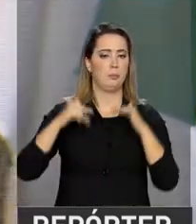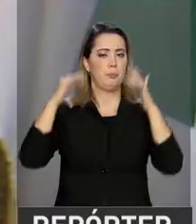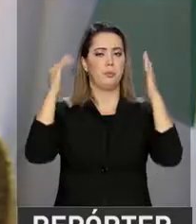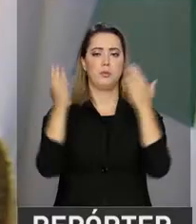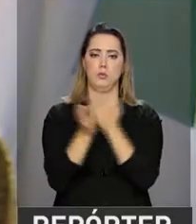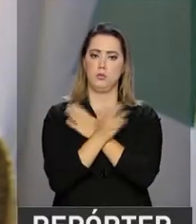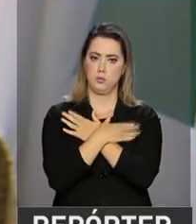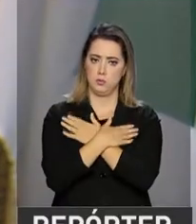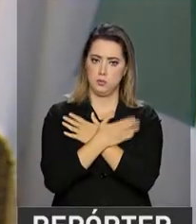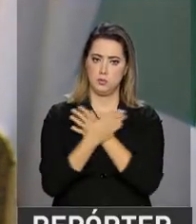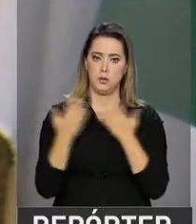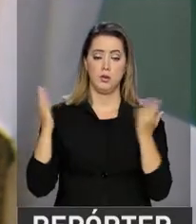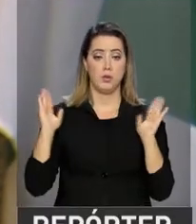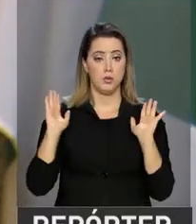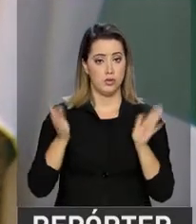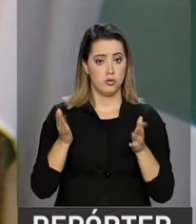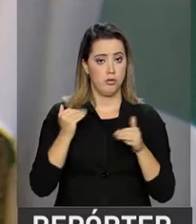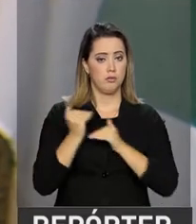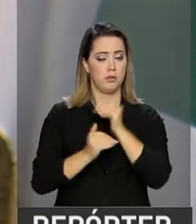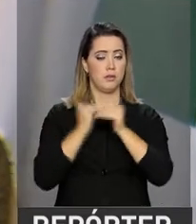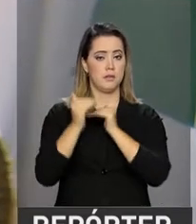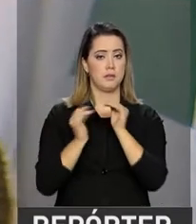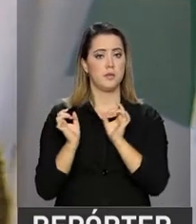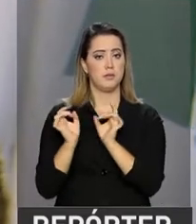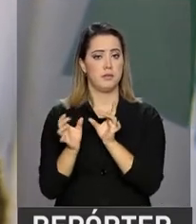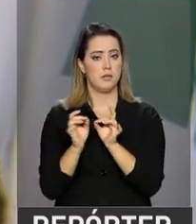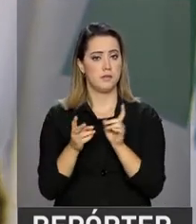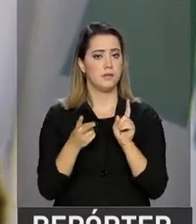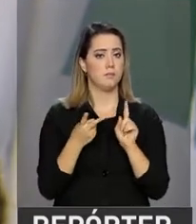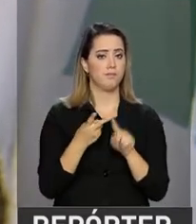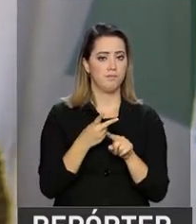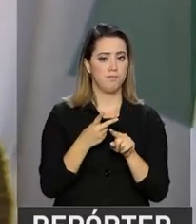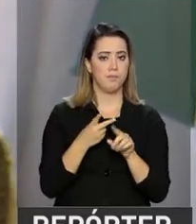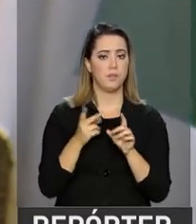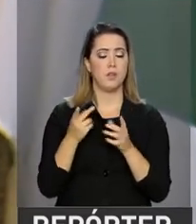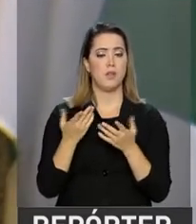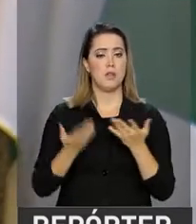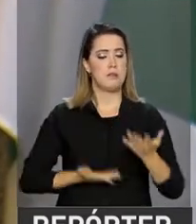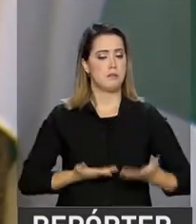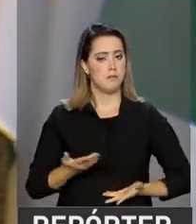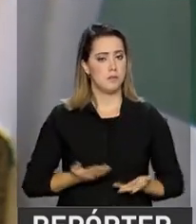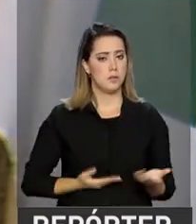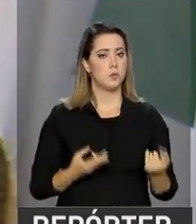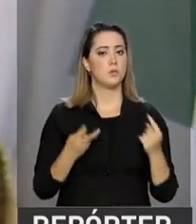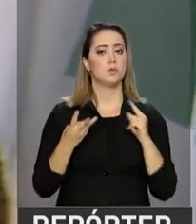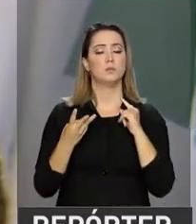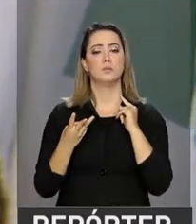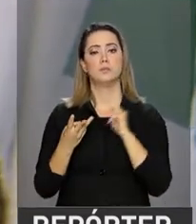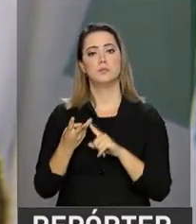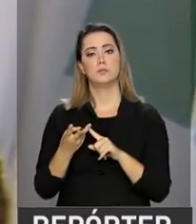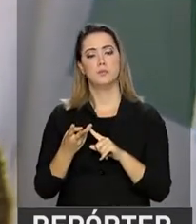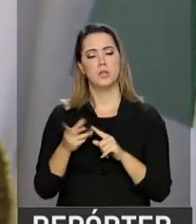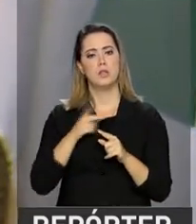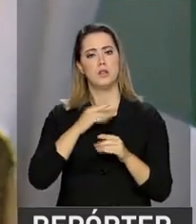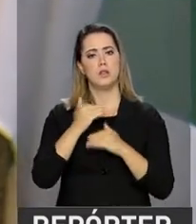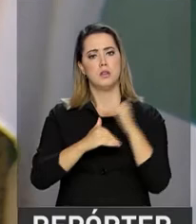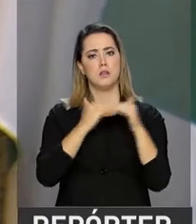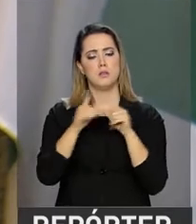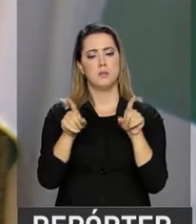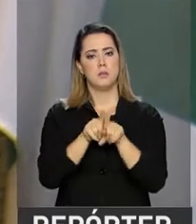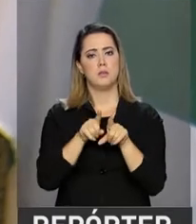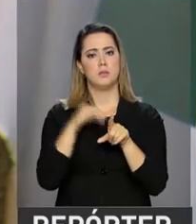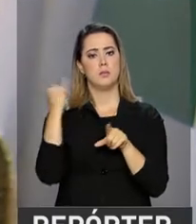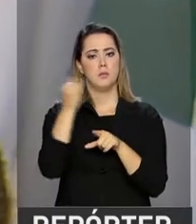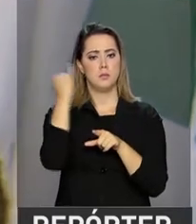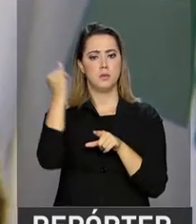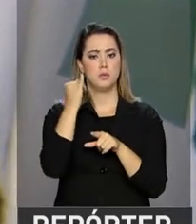enorme. Nós temos já crescimento no varejo, crescimento no setor de serviços, tivemos um crescimento muito forte no